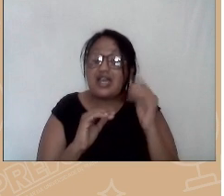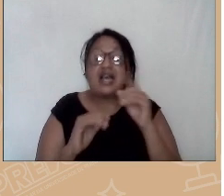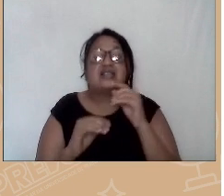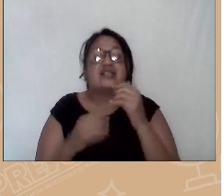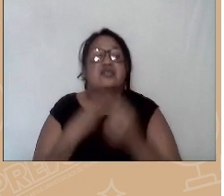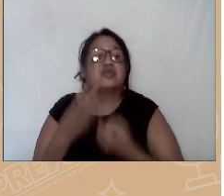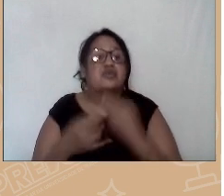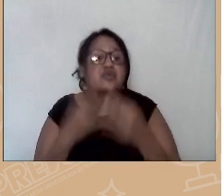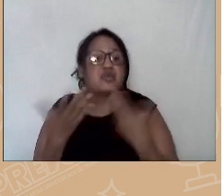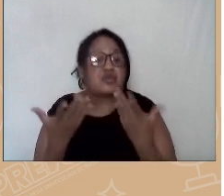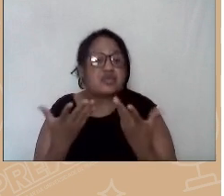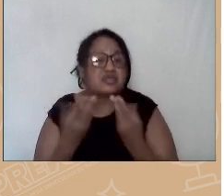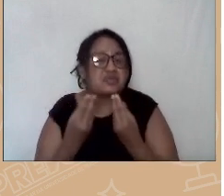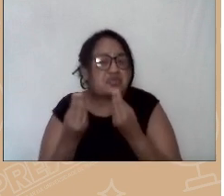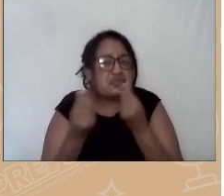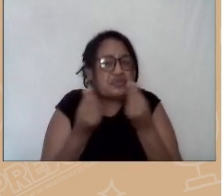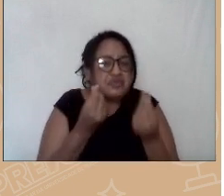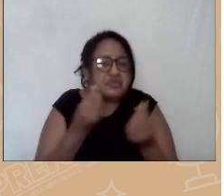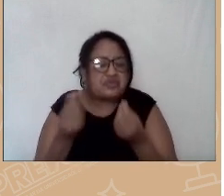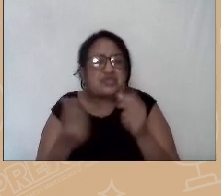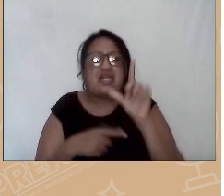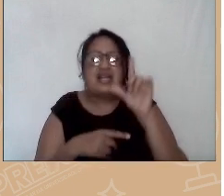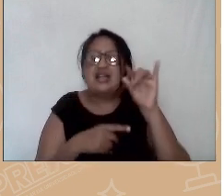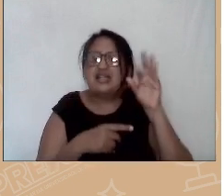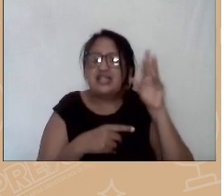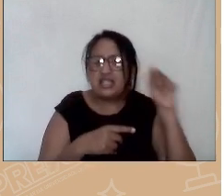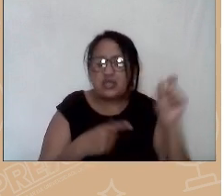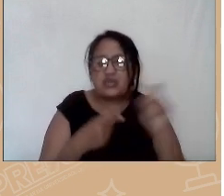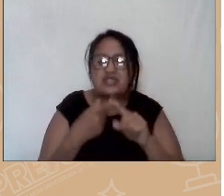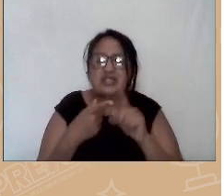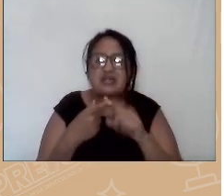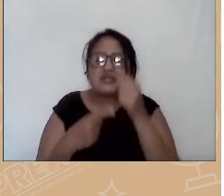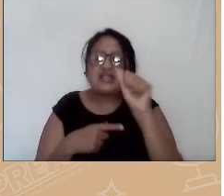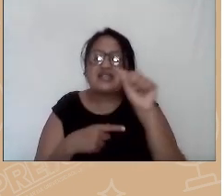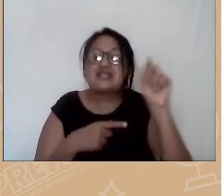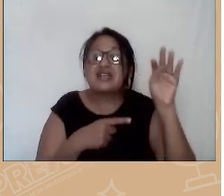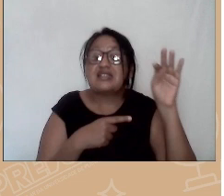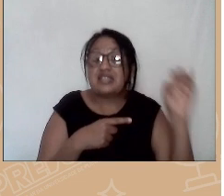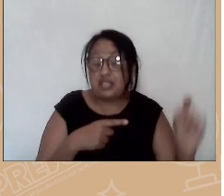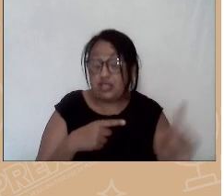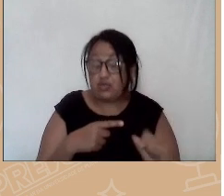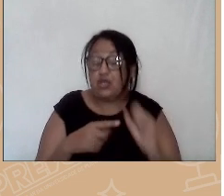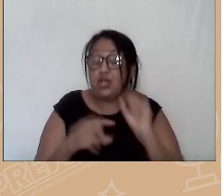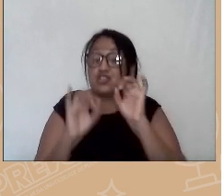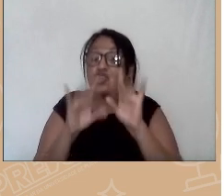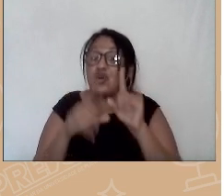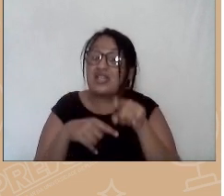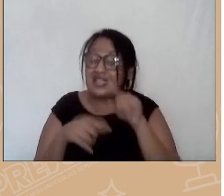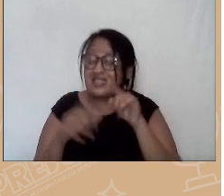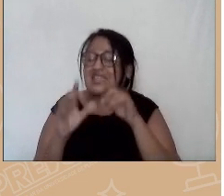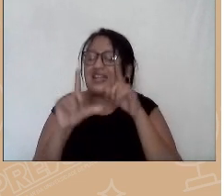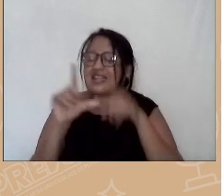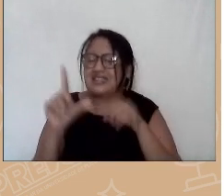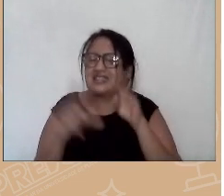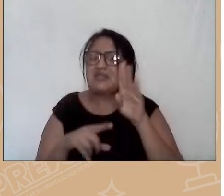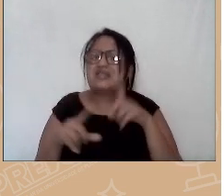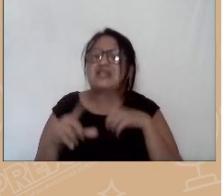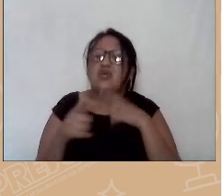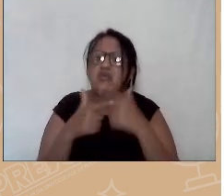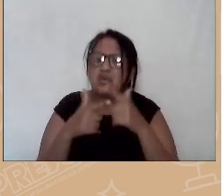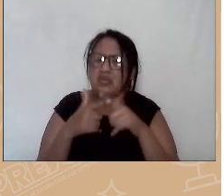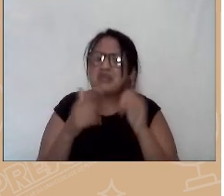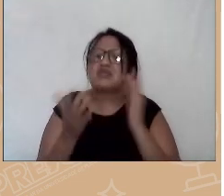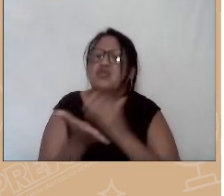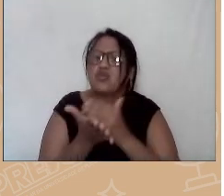eróticos líricos e satíricos essa letra B já tem um probleminha inicial ela diz que o Gregório é um